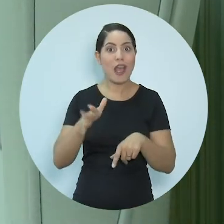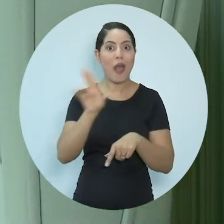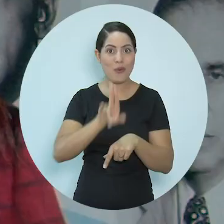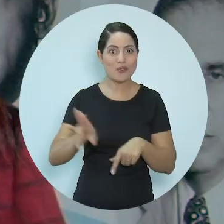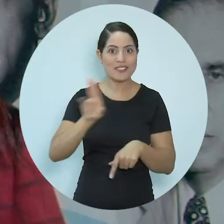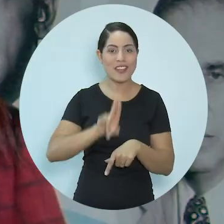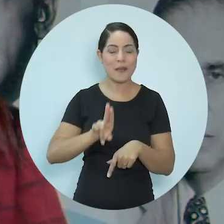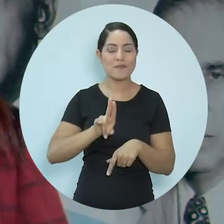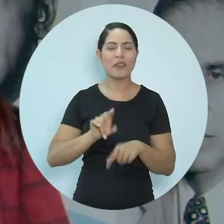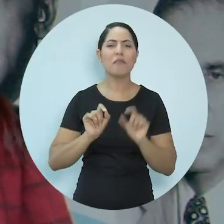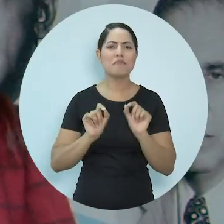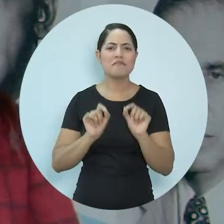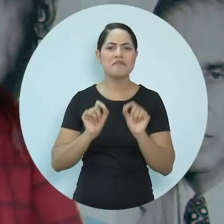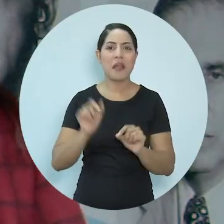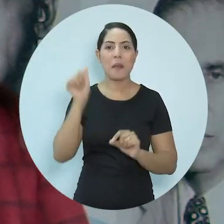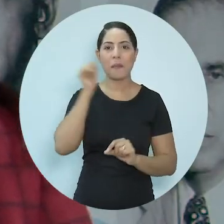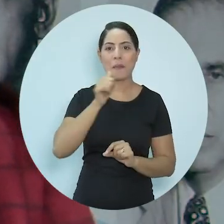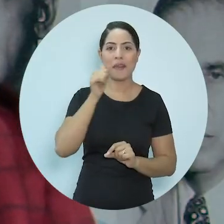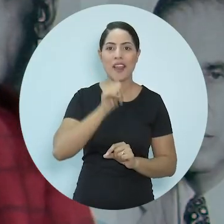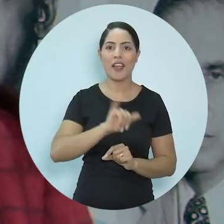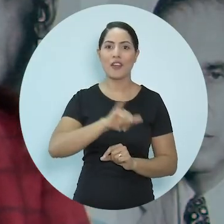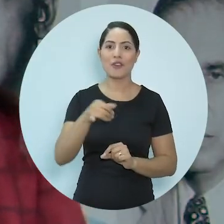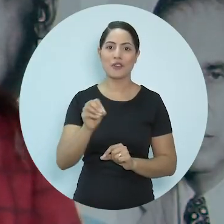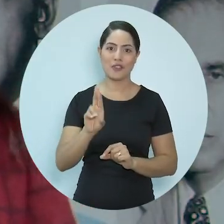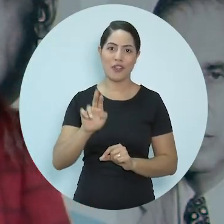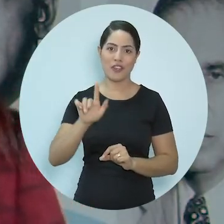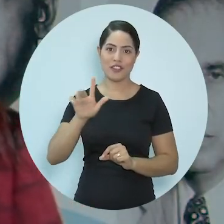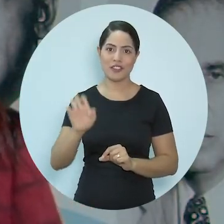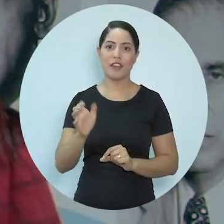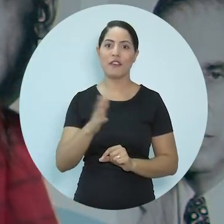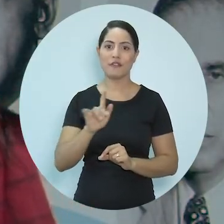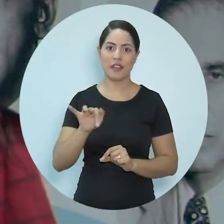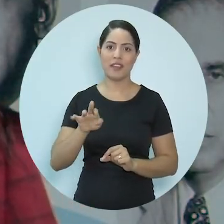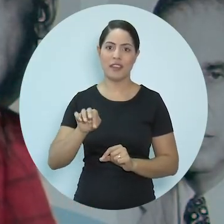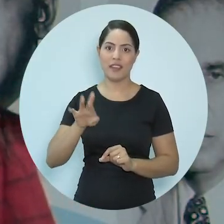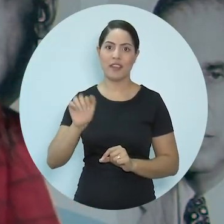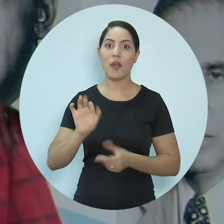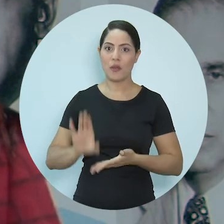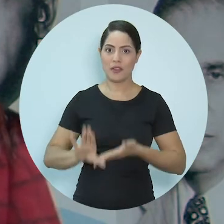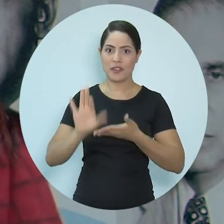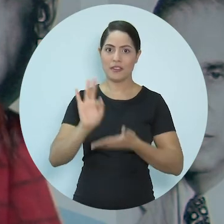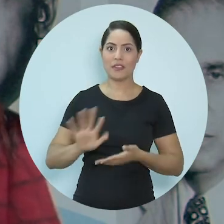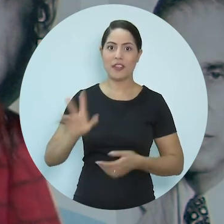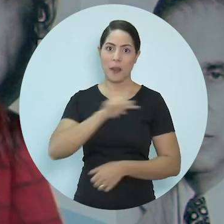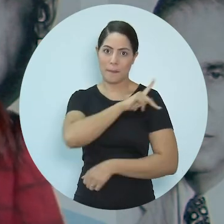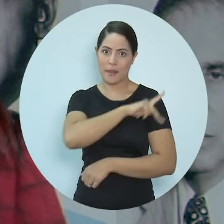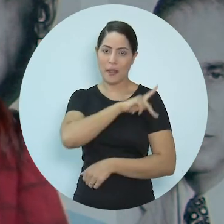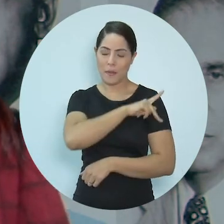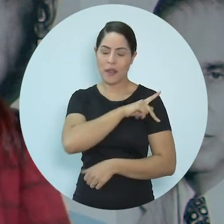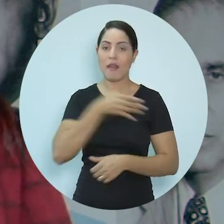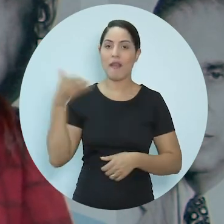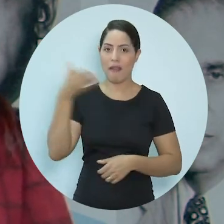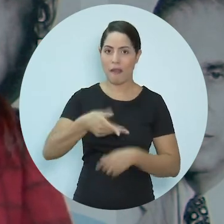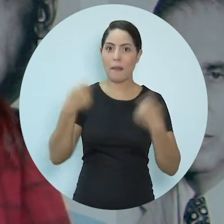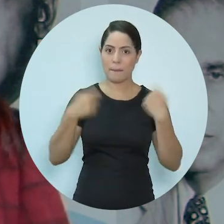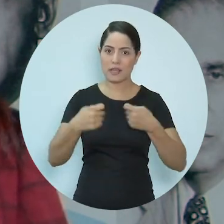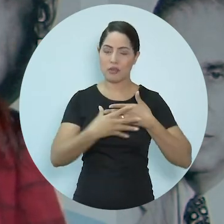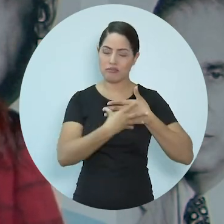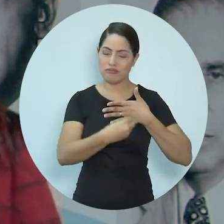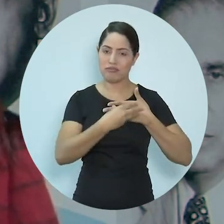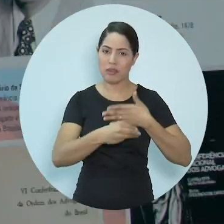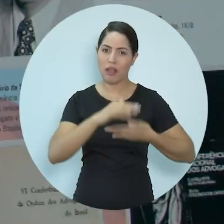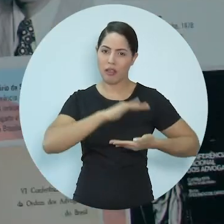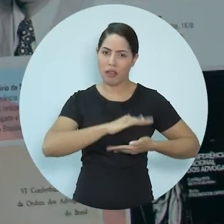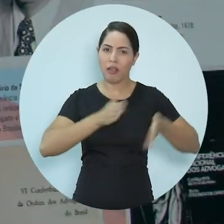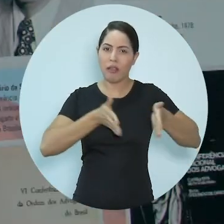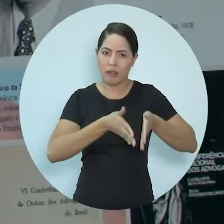A conselheira federal do Piauí, Georgia Ferreira, participou do Conselho Pleno e precisou usar o espaço para tirar